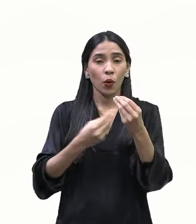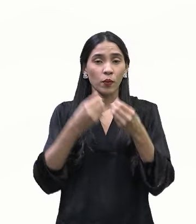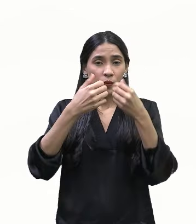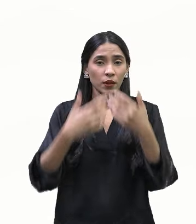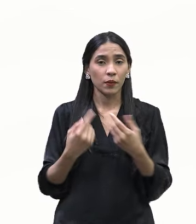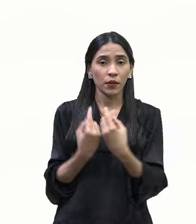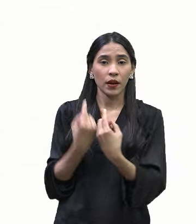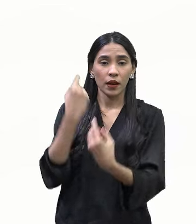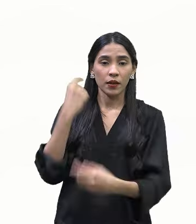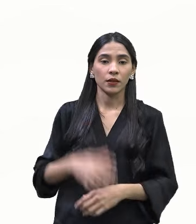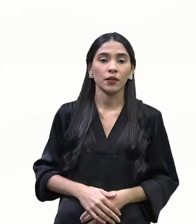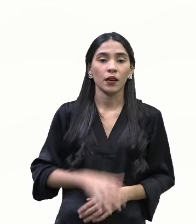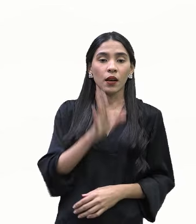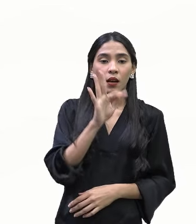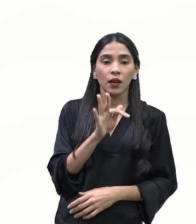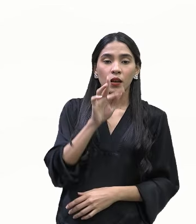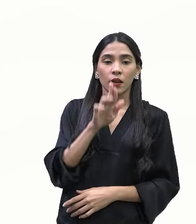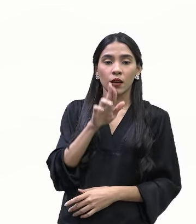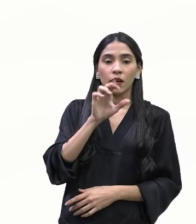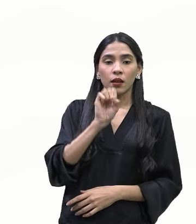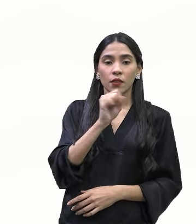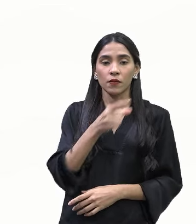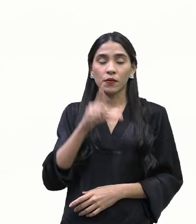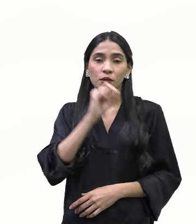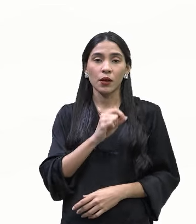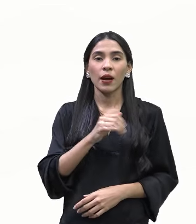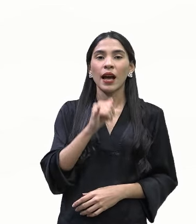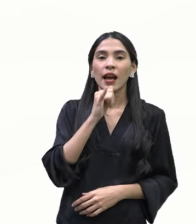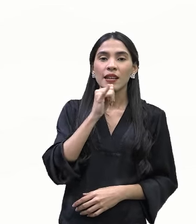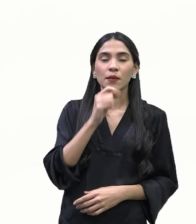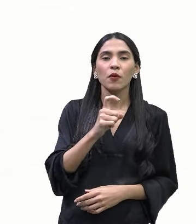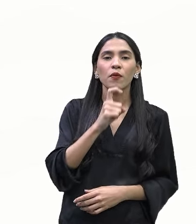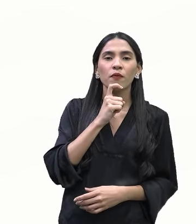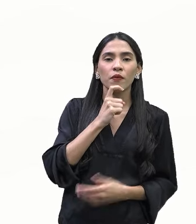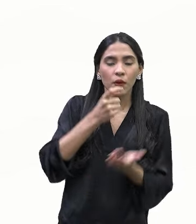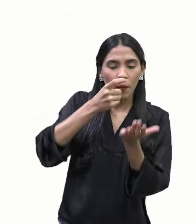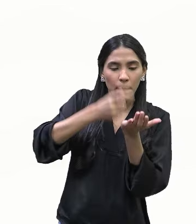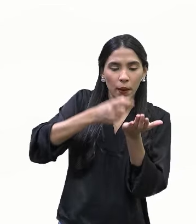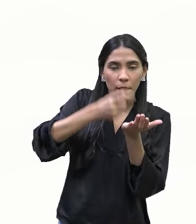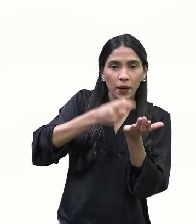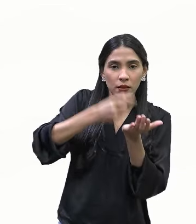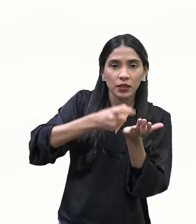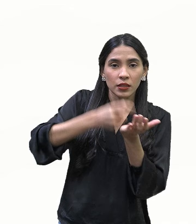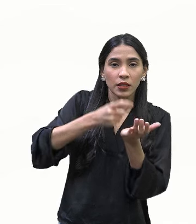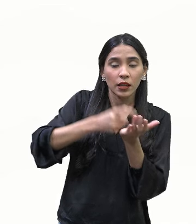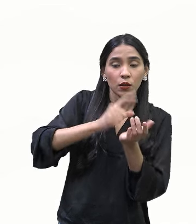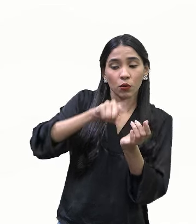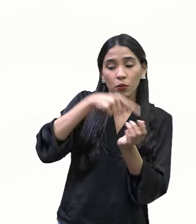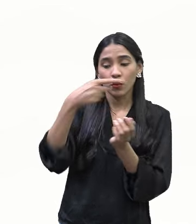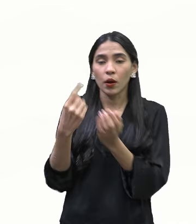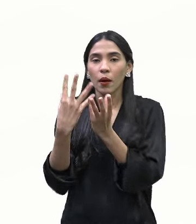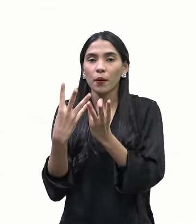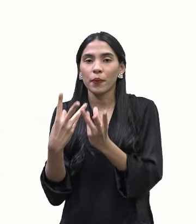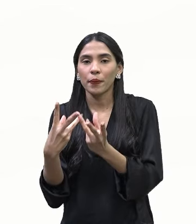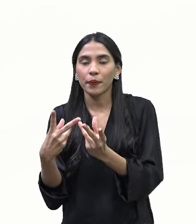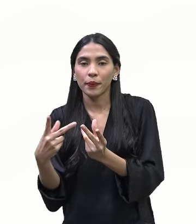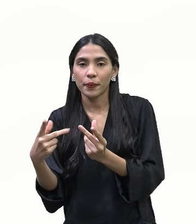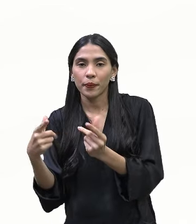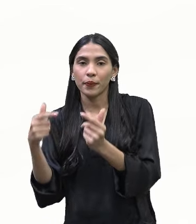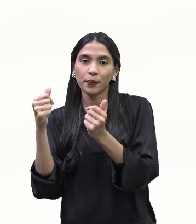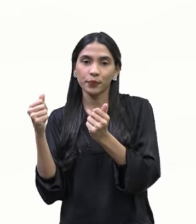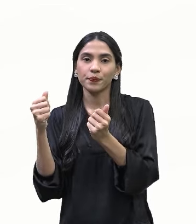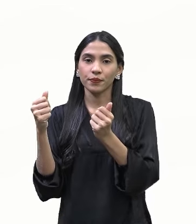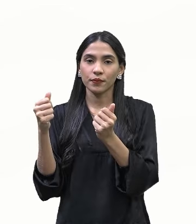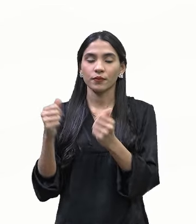a fusão é quando o gelo que está no sólido passa para o líquido. Então, nós